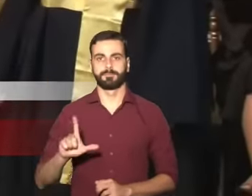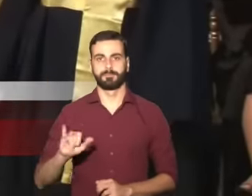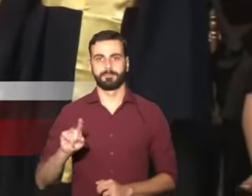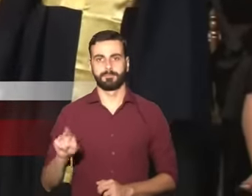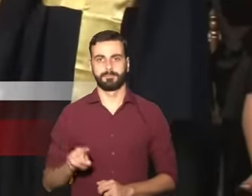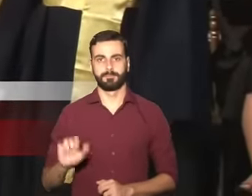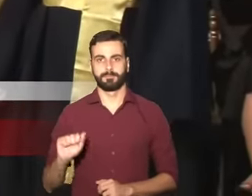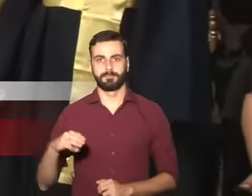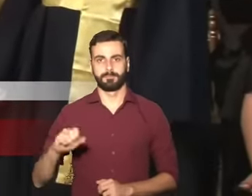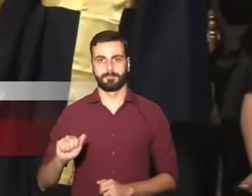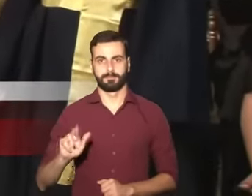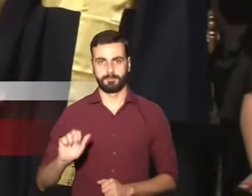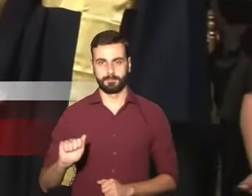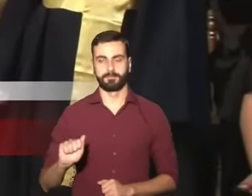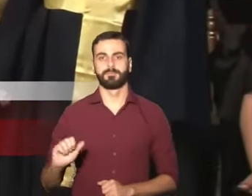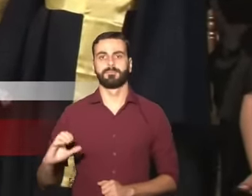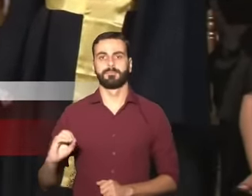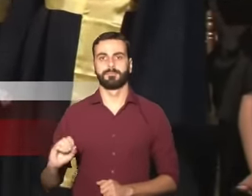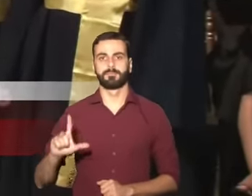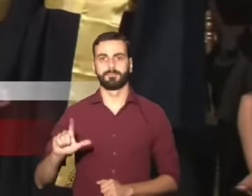Elisamara Moraes de Oliveira.